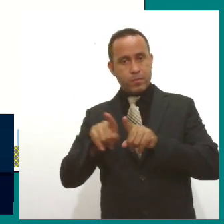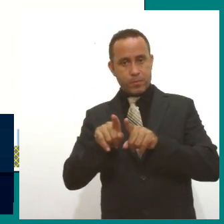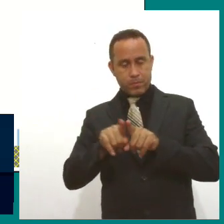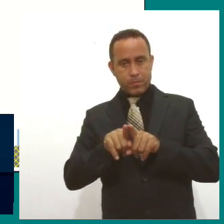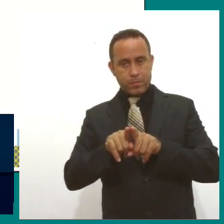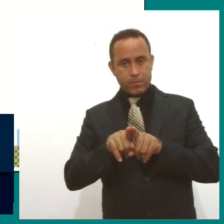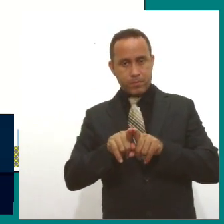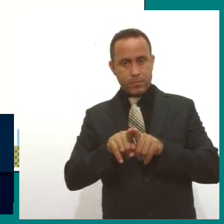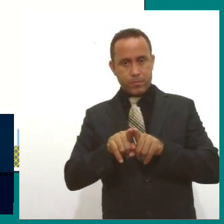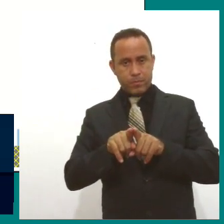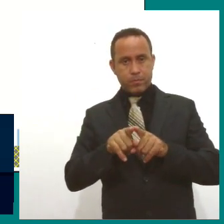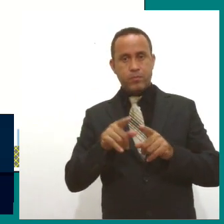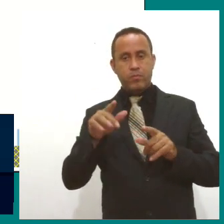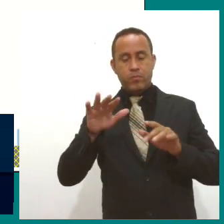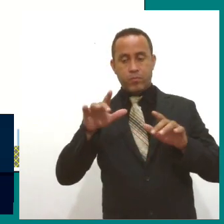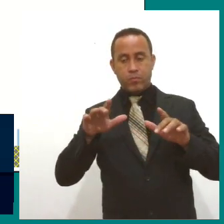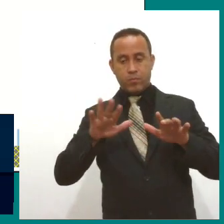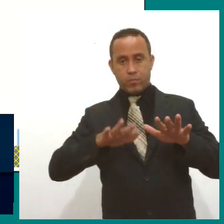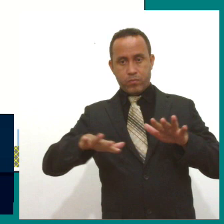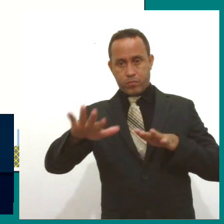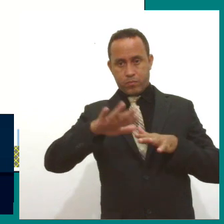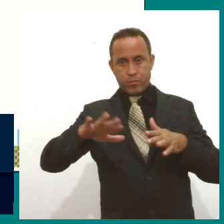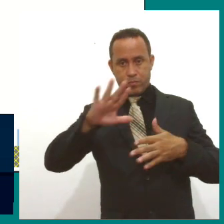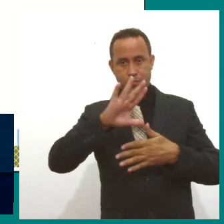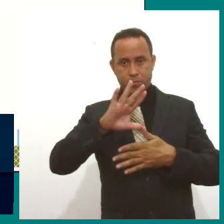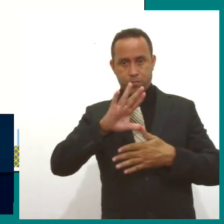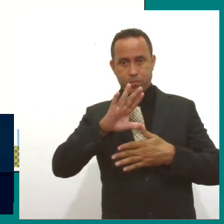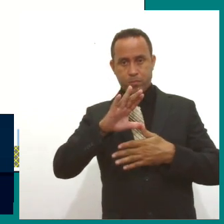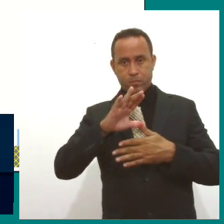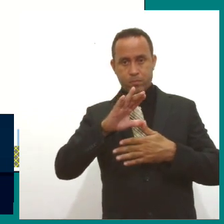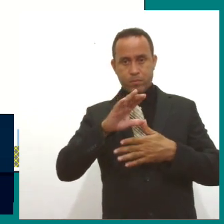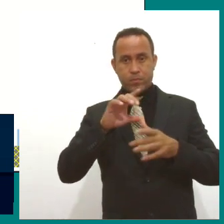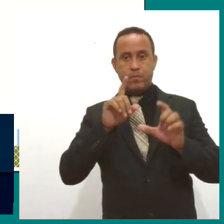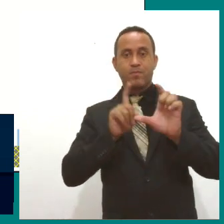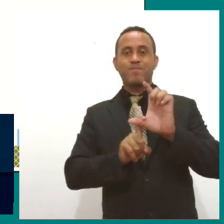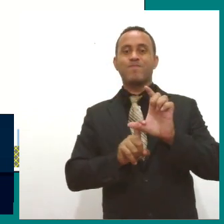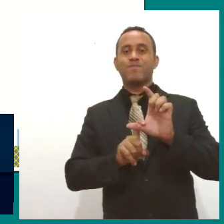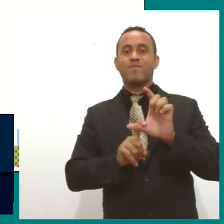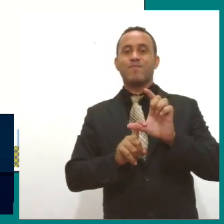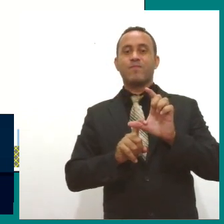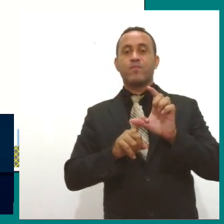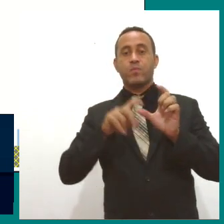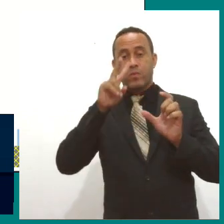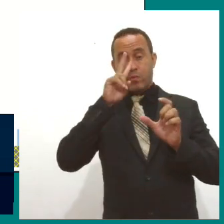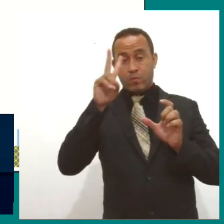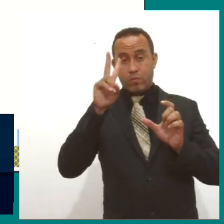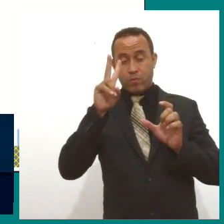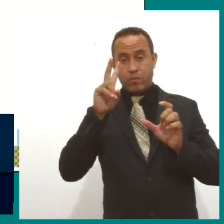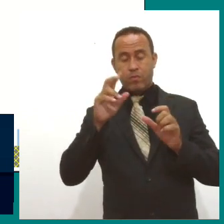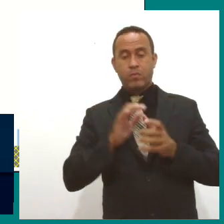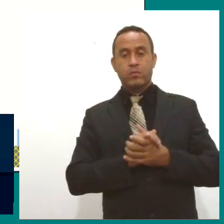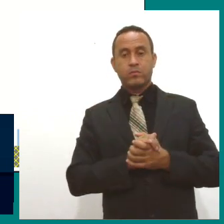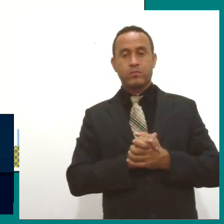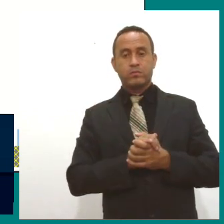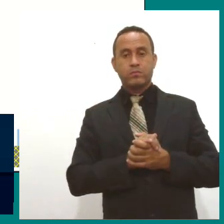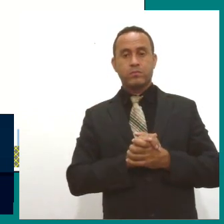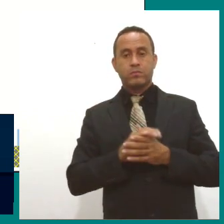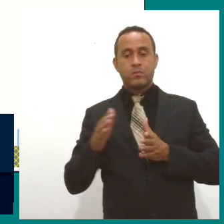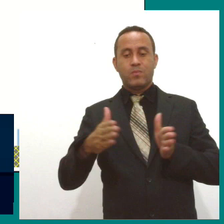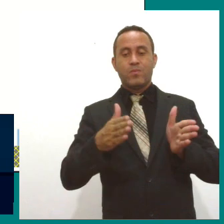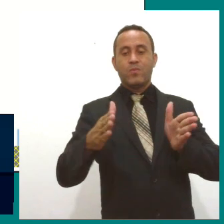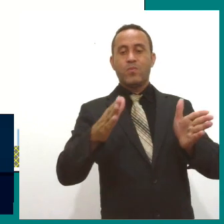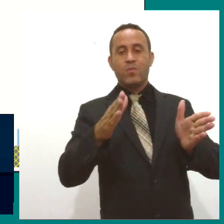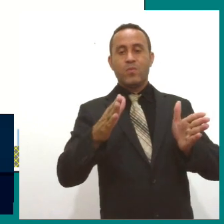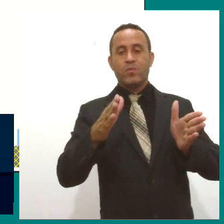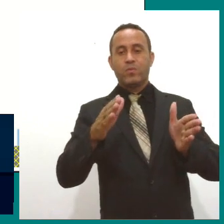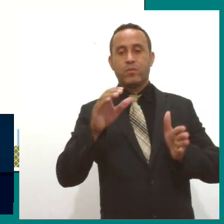que, nesse quadro, há uma dependência muito forte do Estado de Sergipe com relação ao Rio São Francisco. Eu